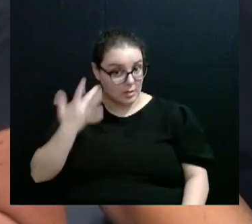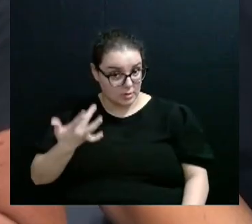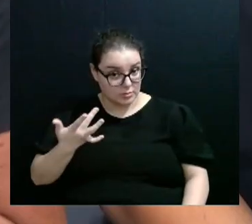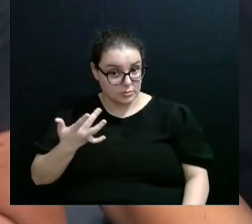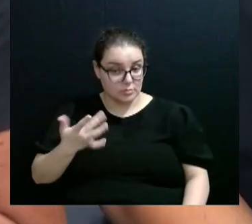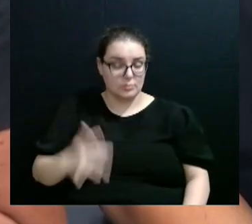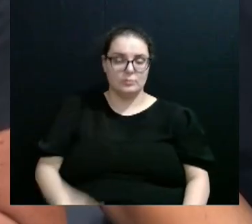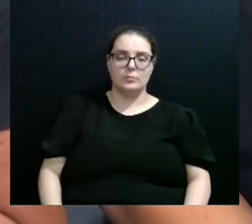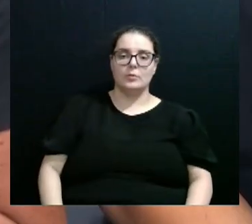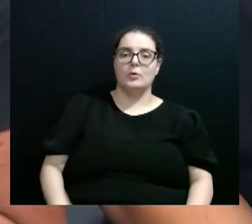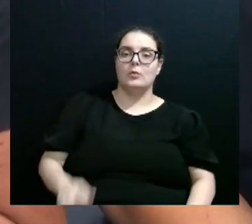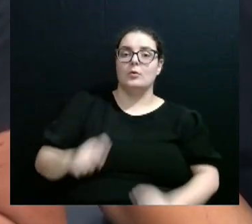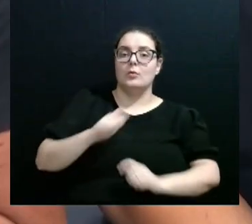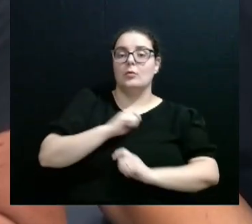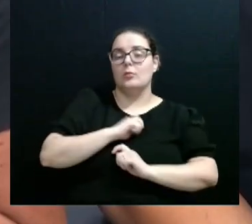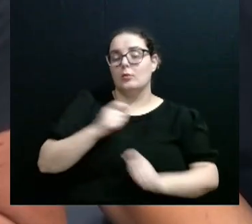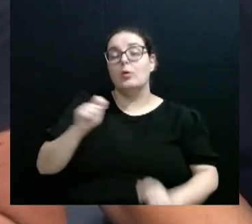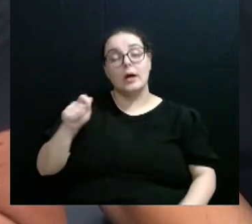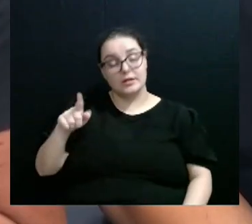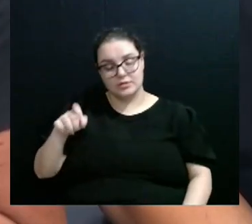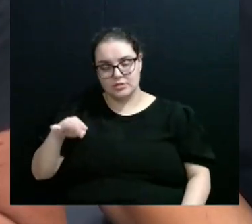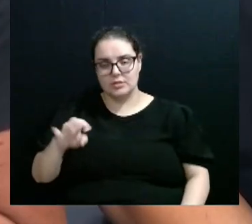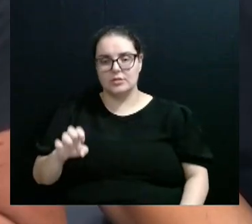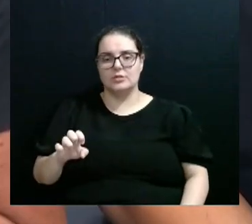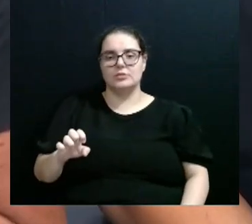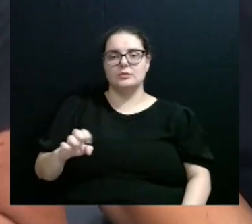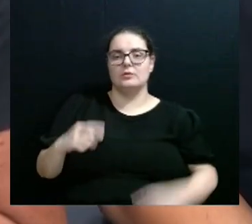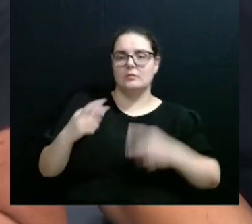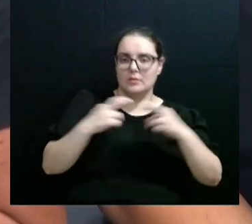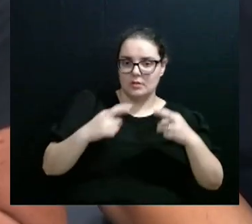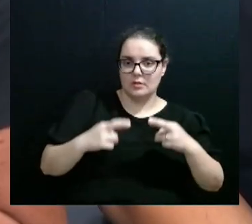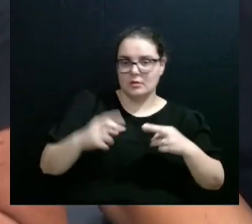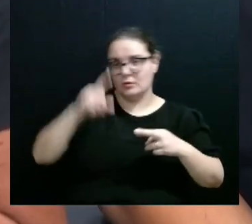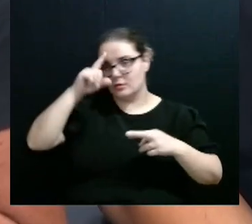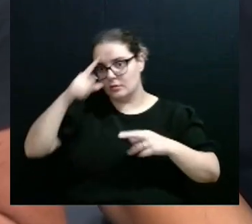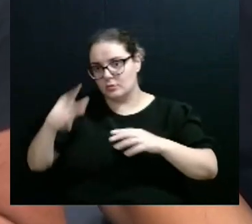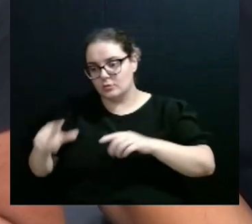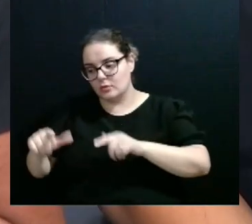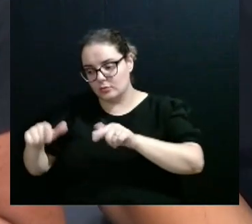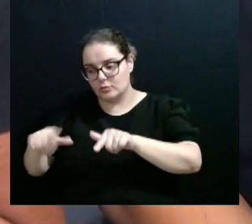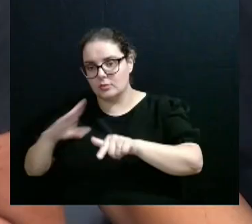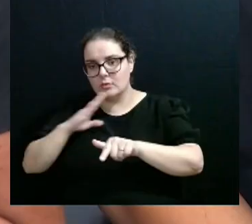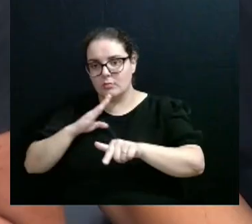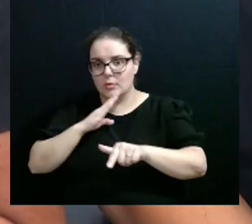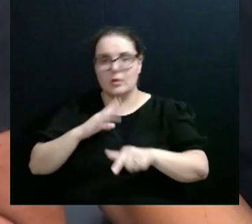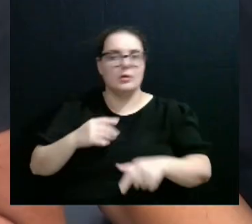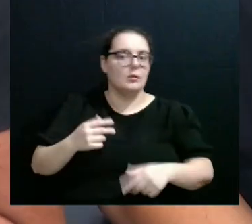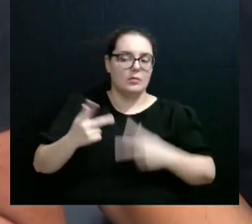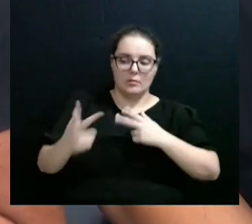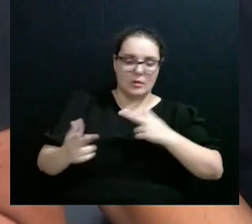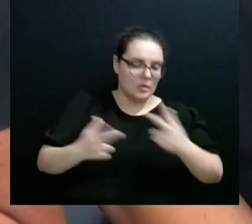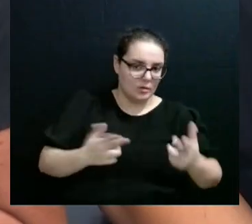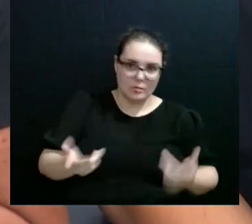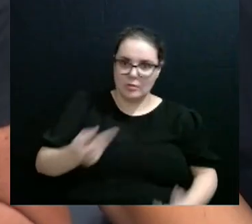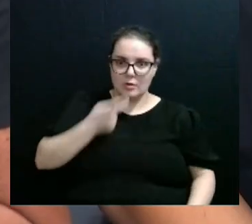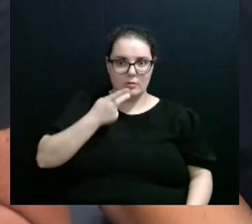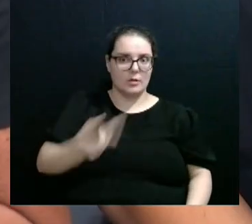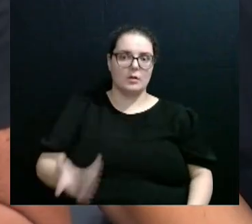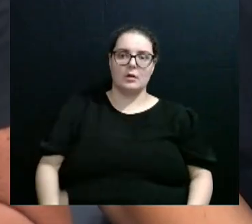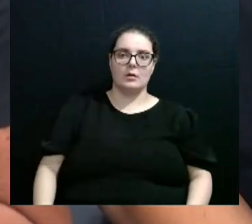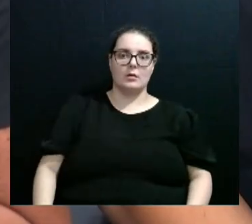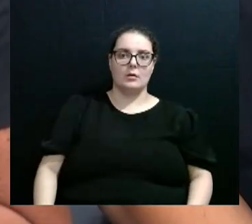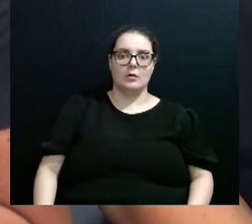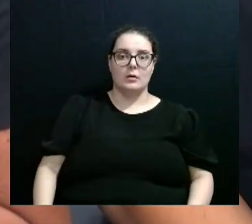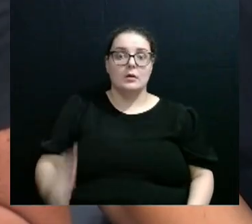agente fiscal e o proprietário do bar precisam falar a mesma língua. O dono do estabelecimento precisa saber qual é o limite de